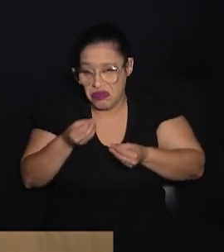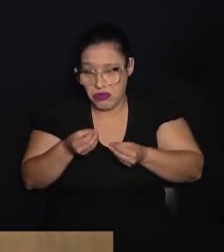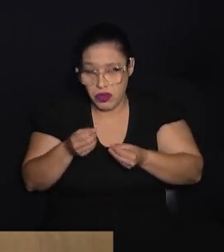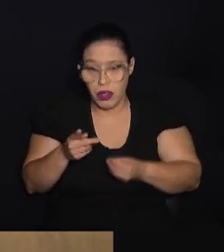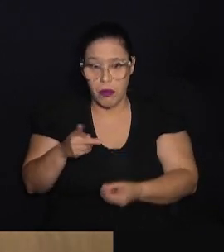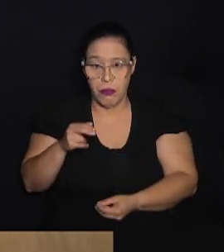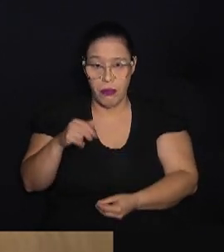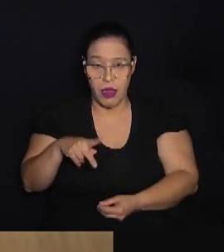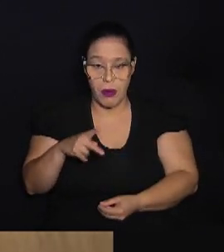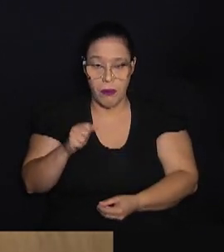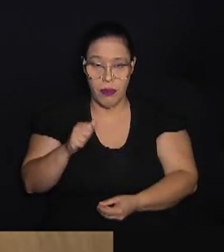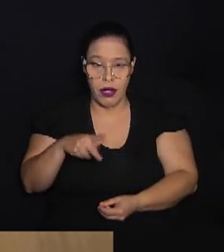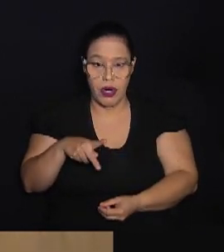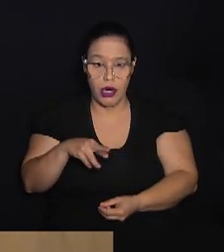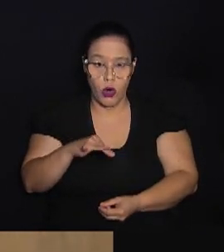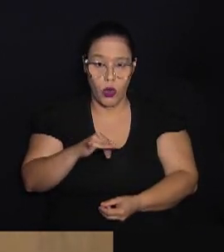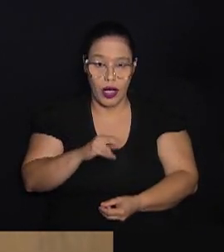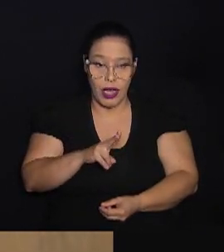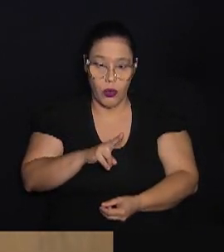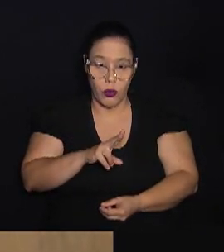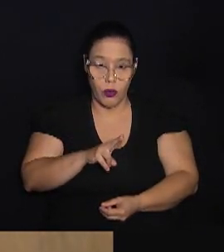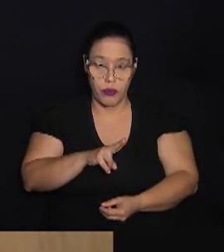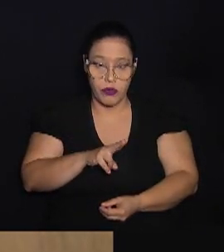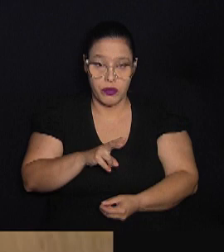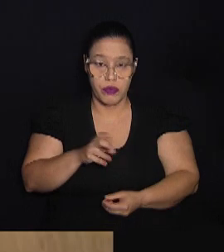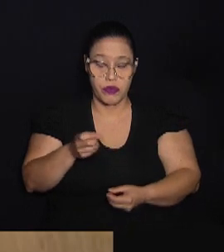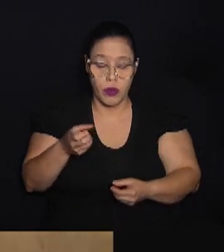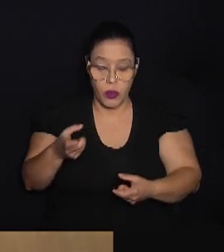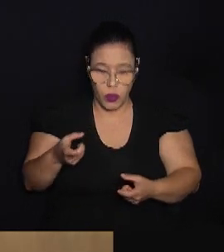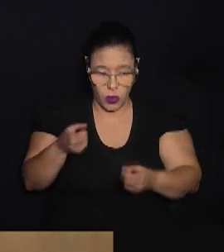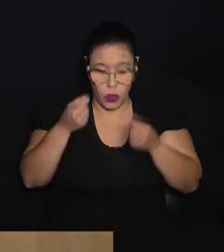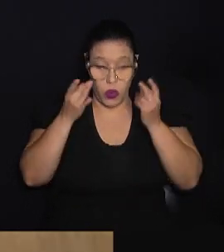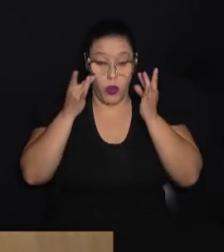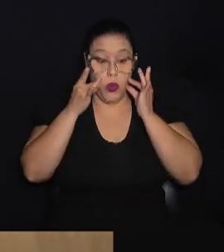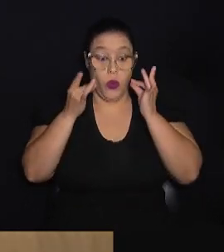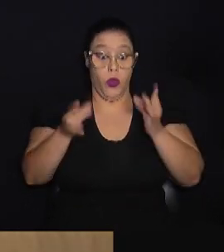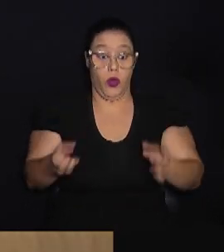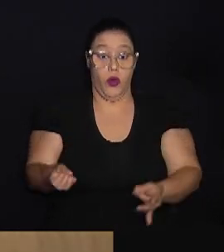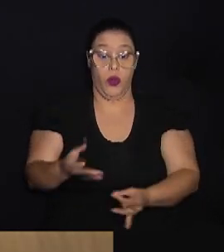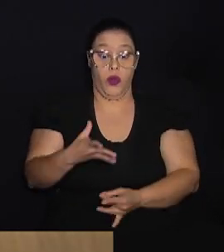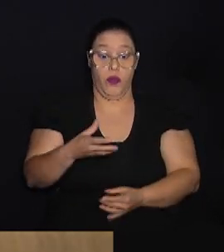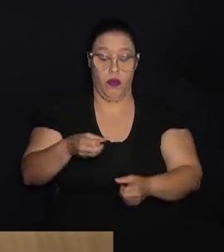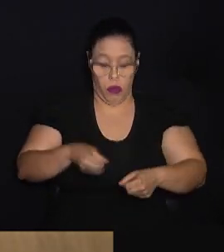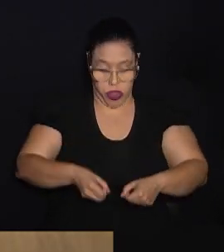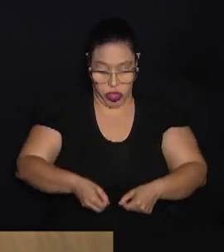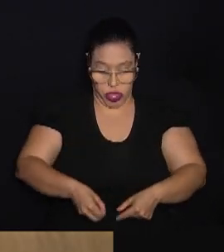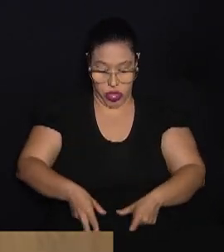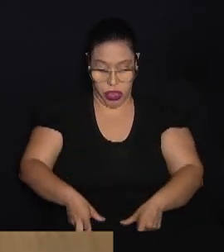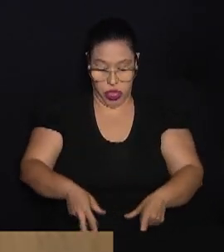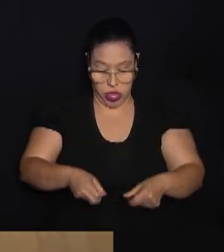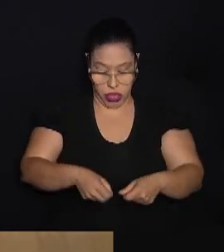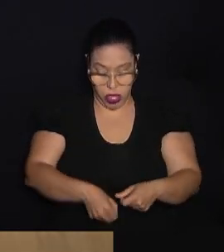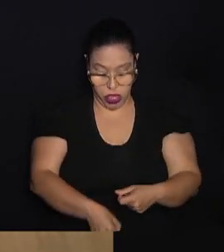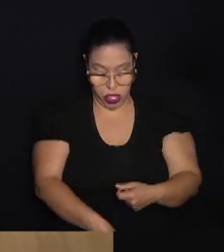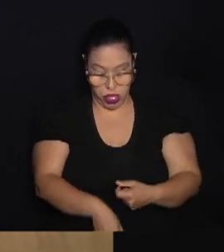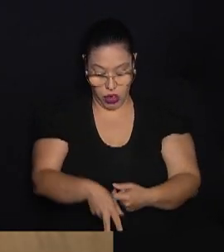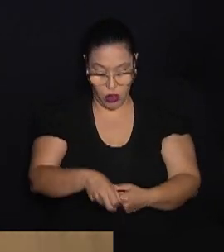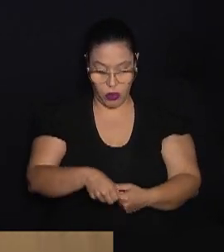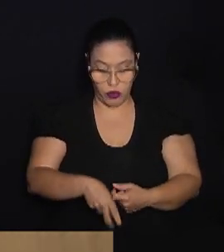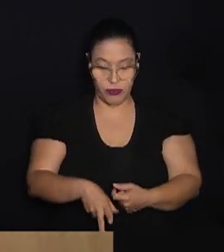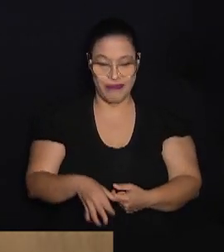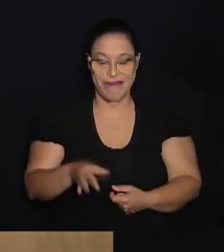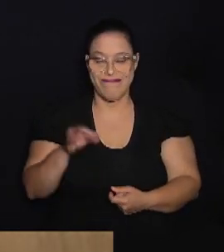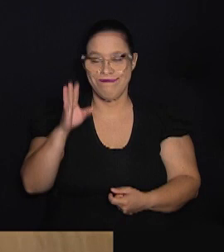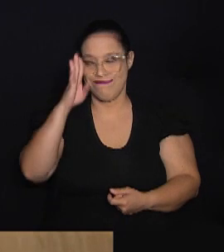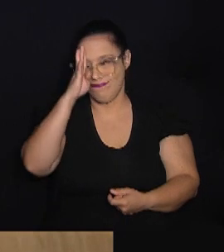Papa Nicolau para colo de útero, você tem um sinal de alerta muito precoce, que é o sangramento vaginal, principalmente